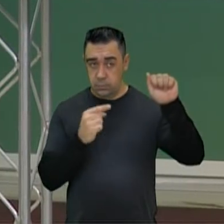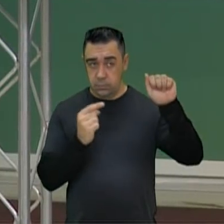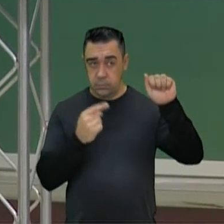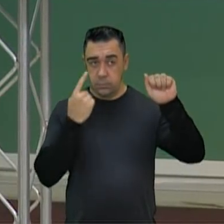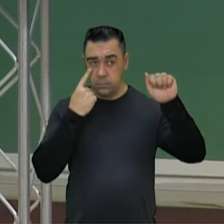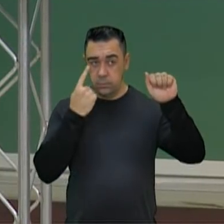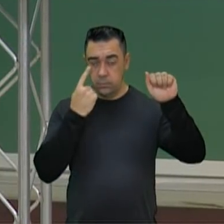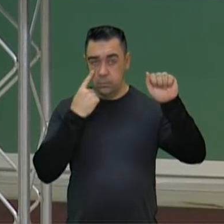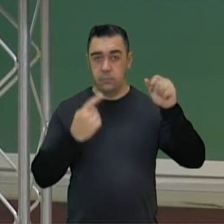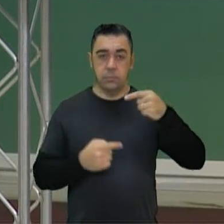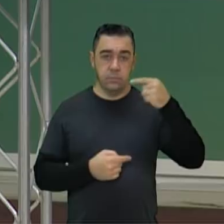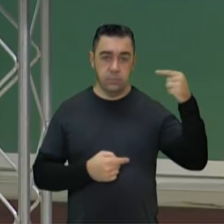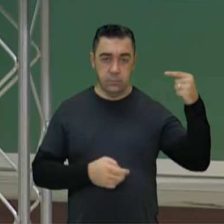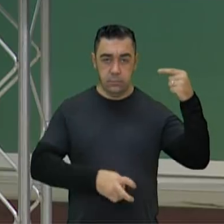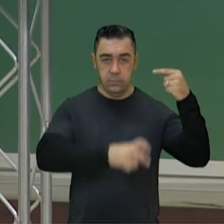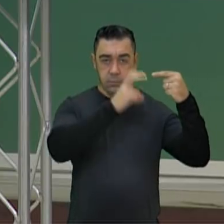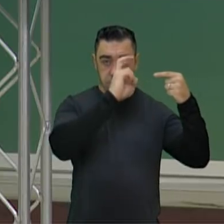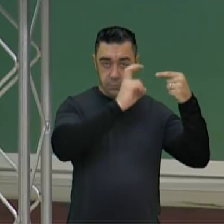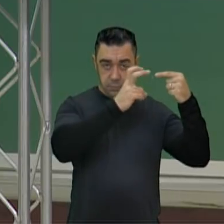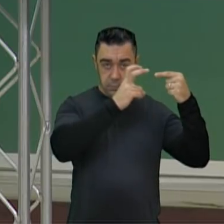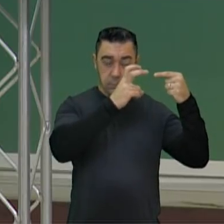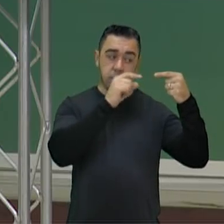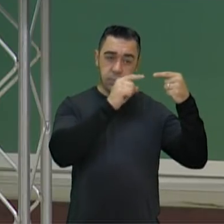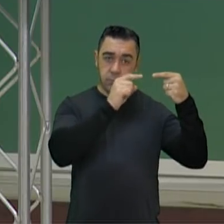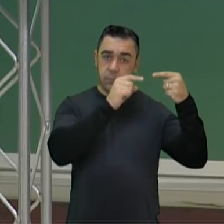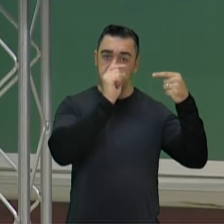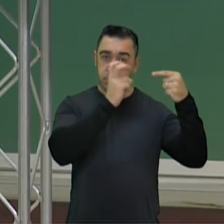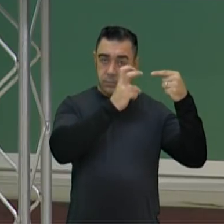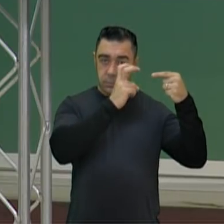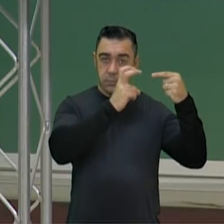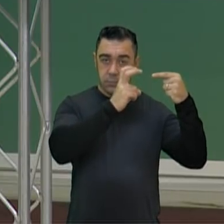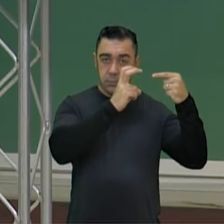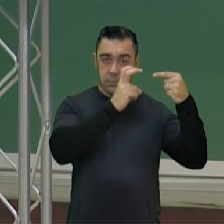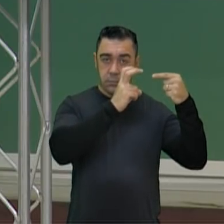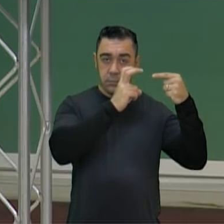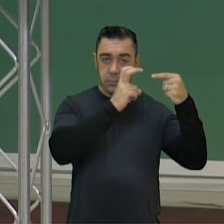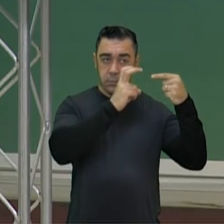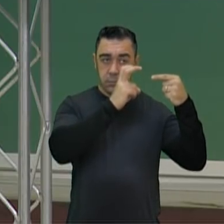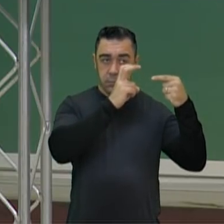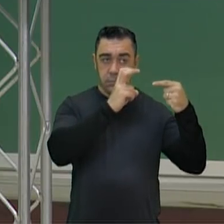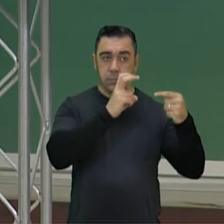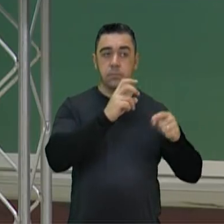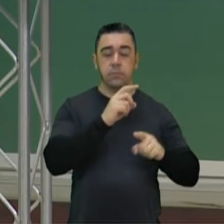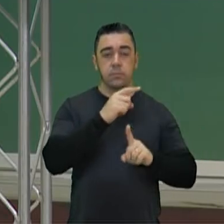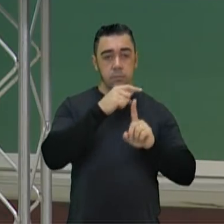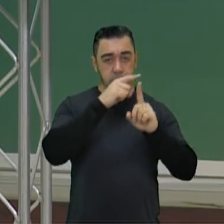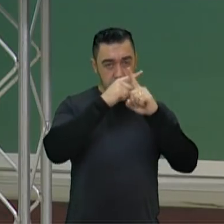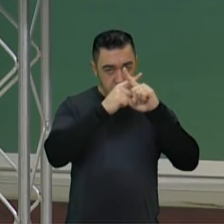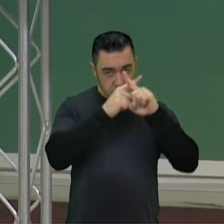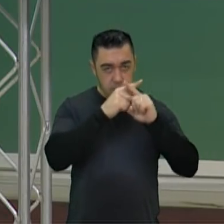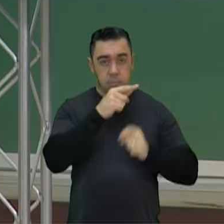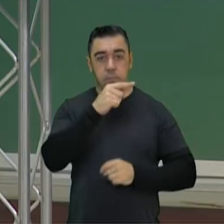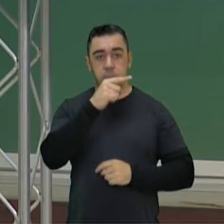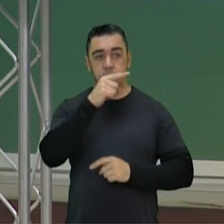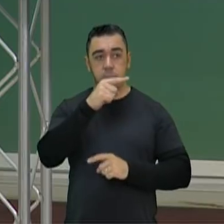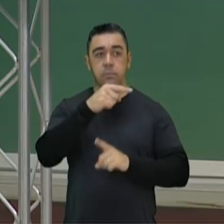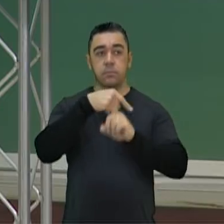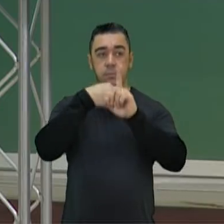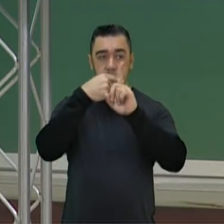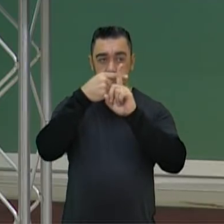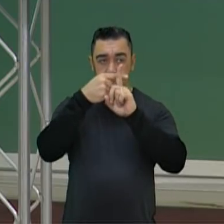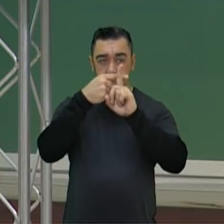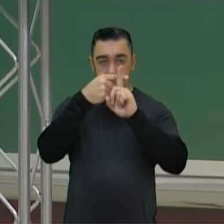o primeiro fator, ele está negativo. Menos e mais, menos. O jogo do